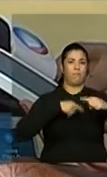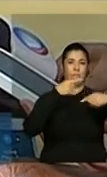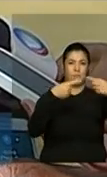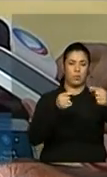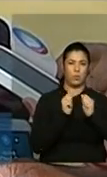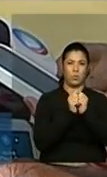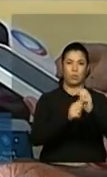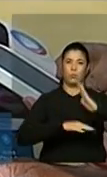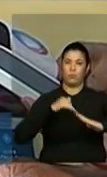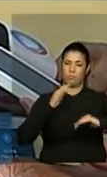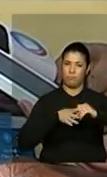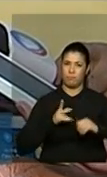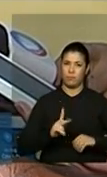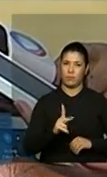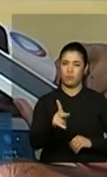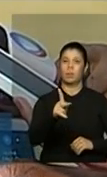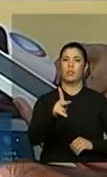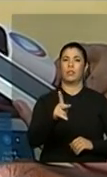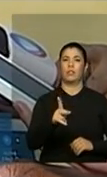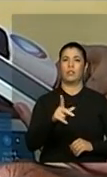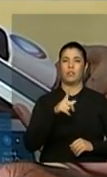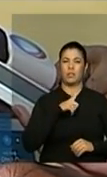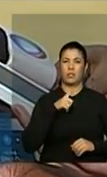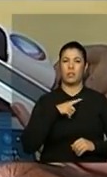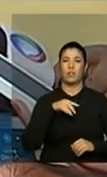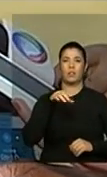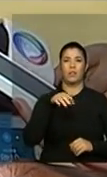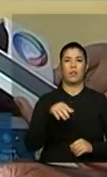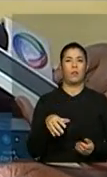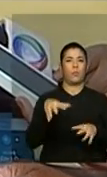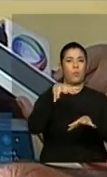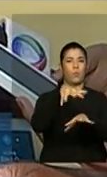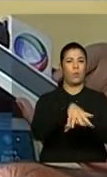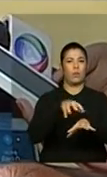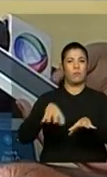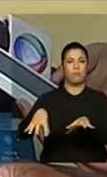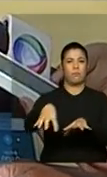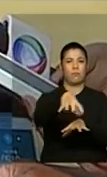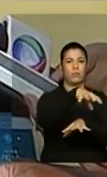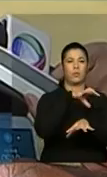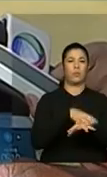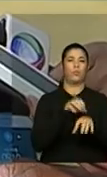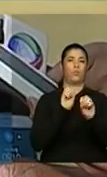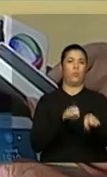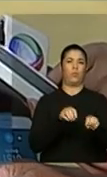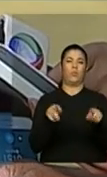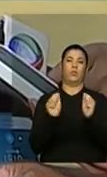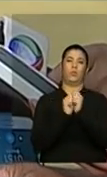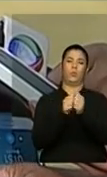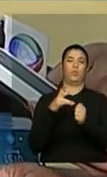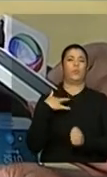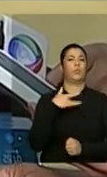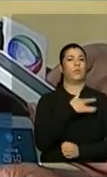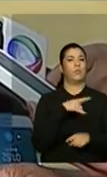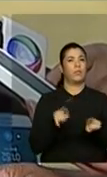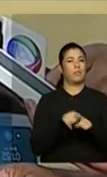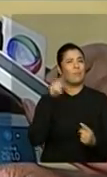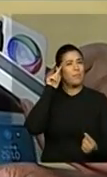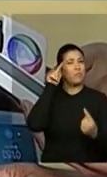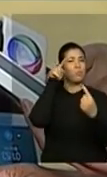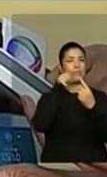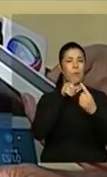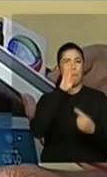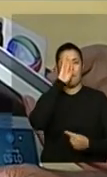e que continuará esse trabalho intersetorial com a área de saúde e a área de educação, e nossa principal meta daqui